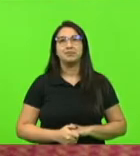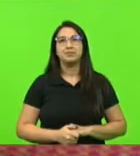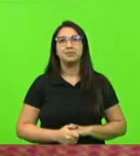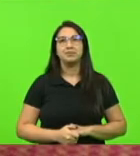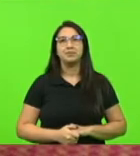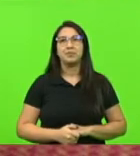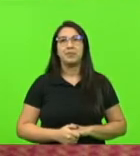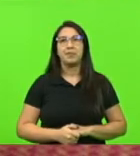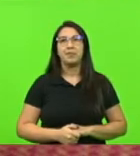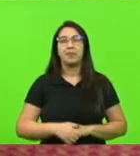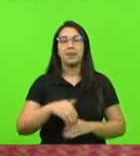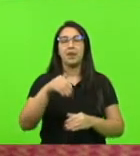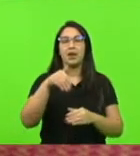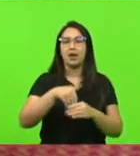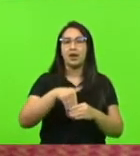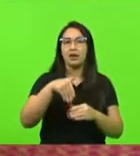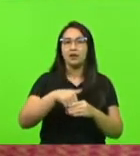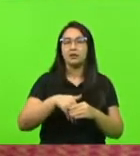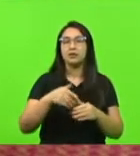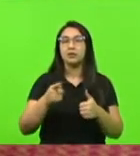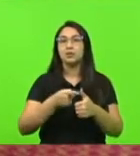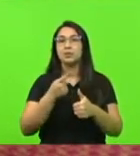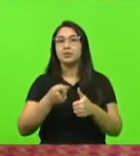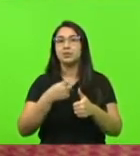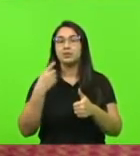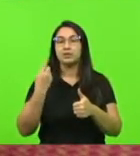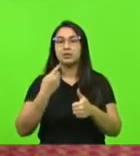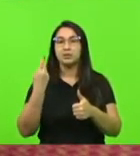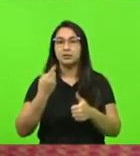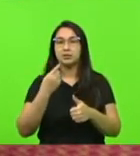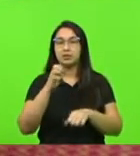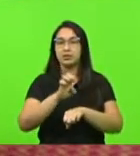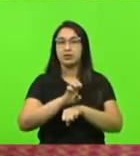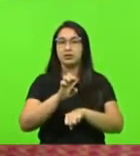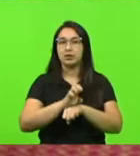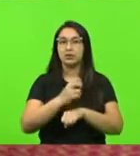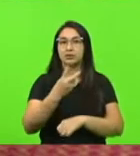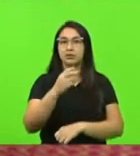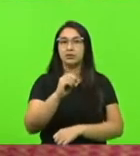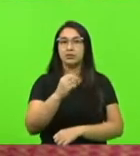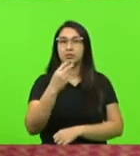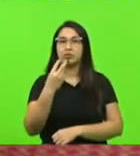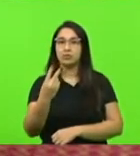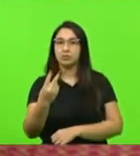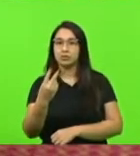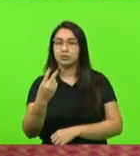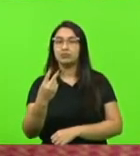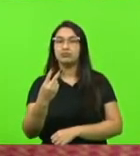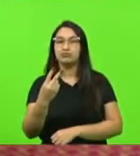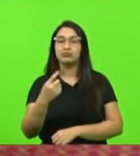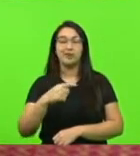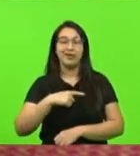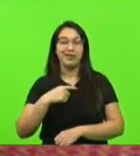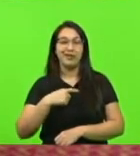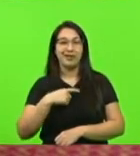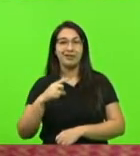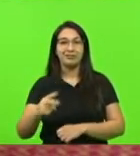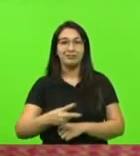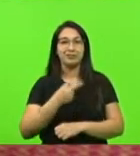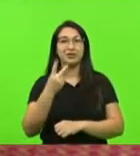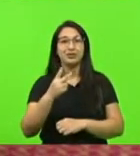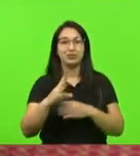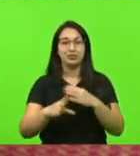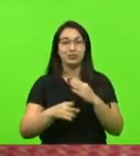eleição de a primeira deputada estadual, 2002, fiquei segundo suplente, e assumi